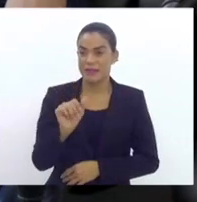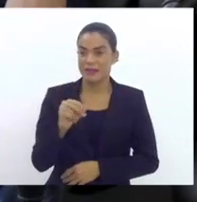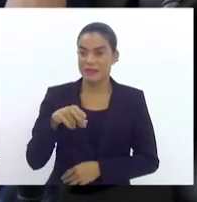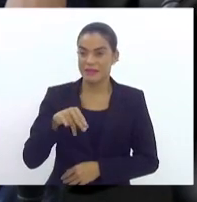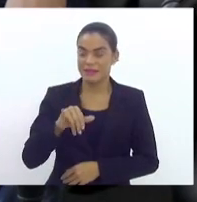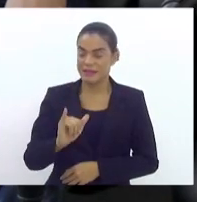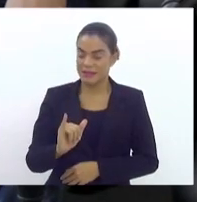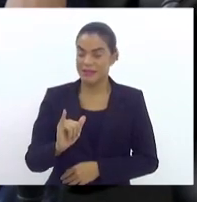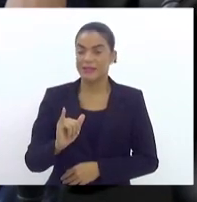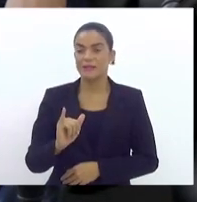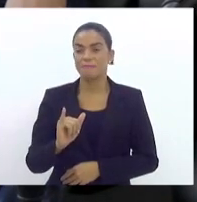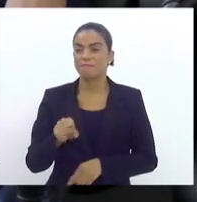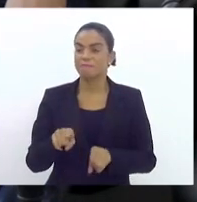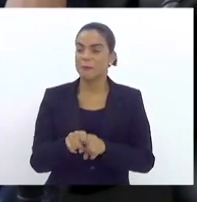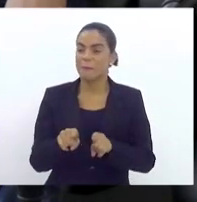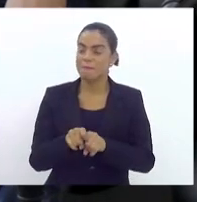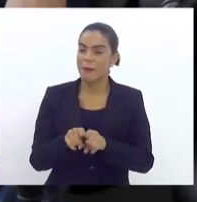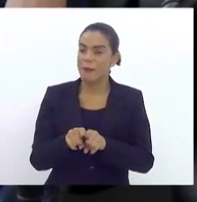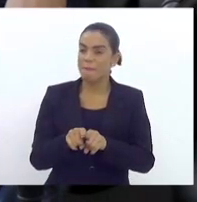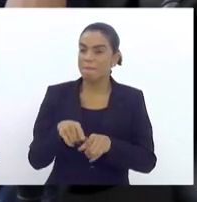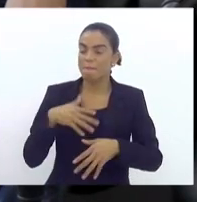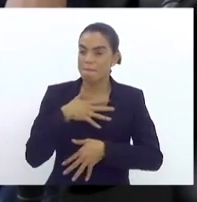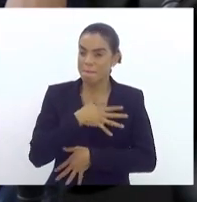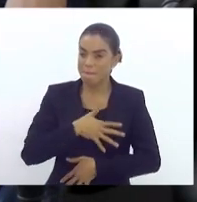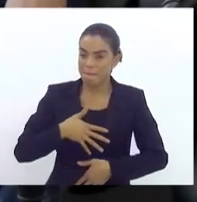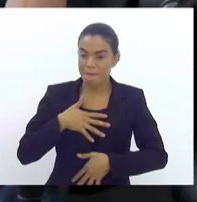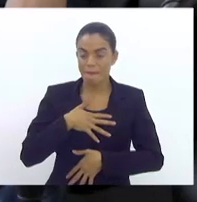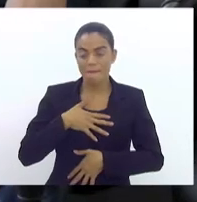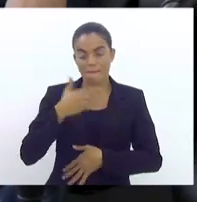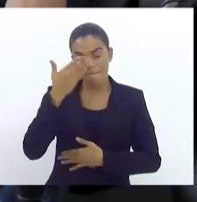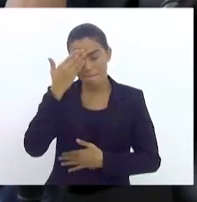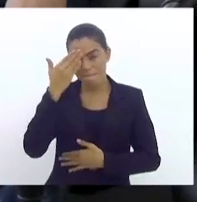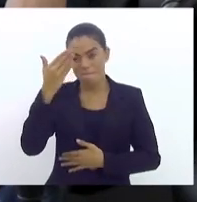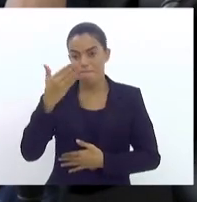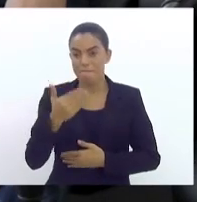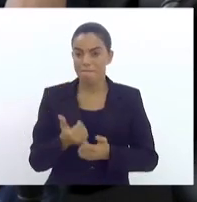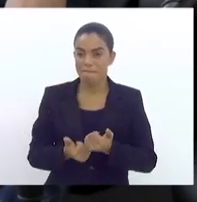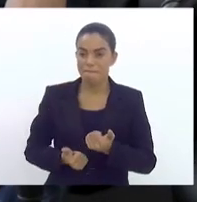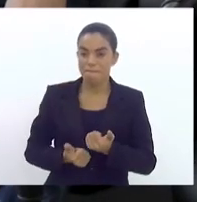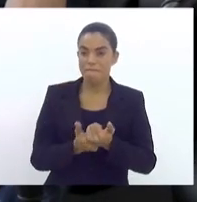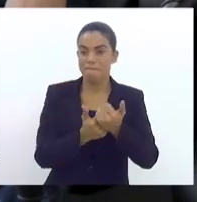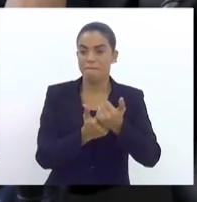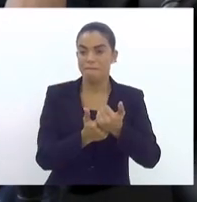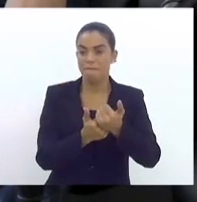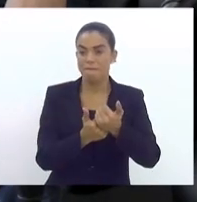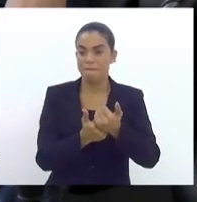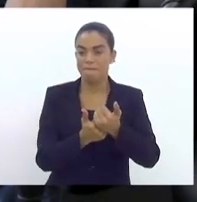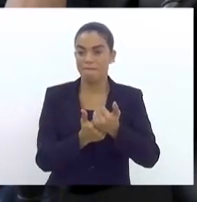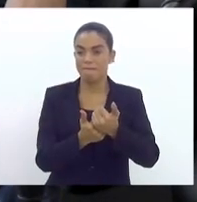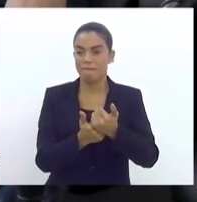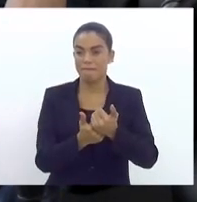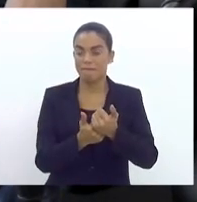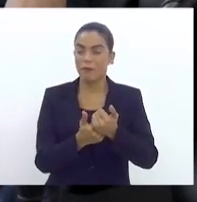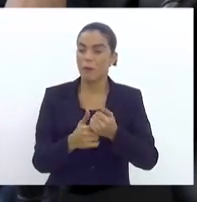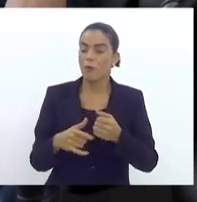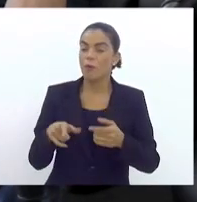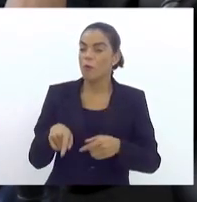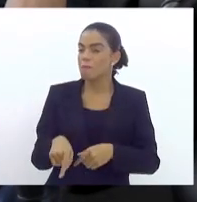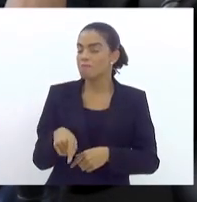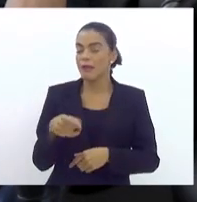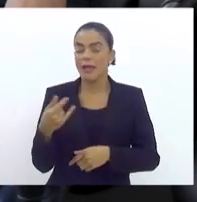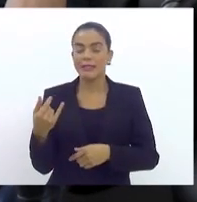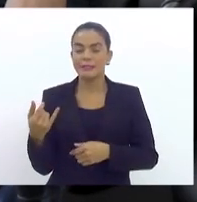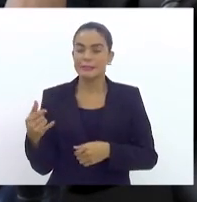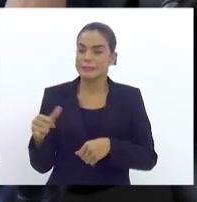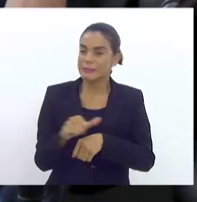externar essa honra esse privilégio está cooperando com a senhoras aqui nessa nesse instrumento tão importante